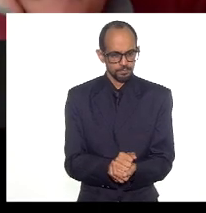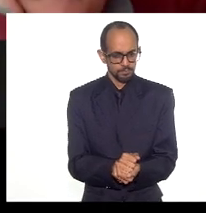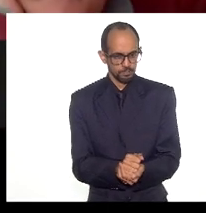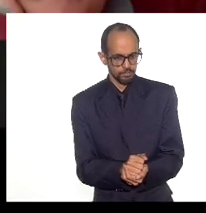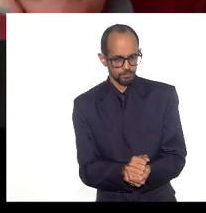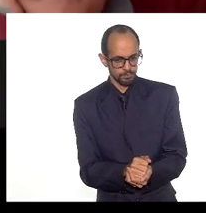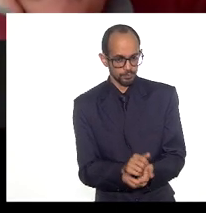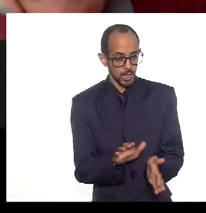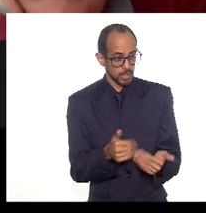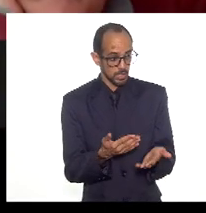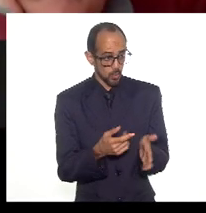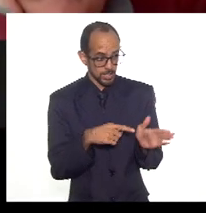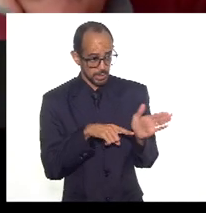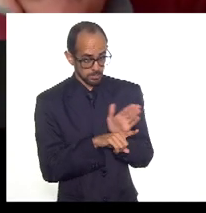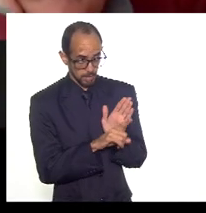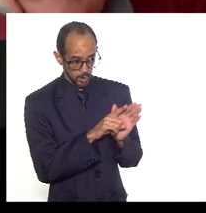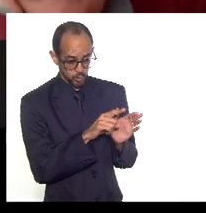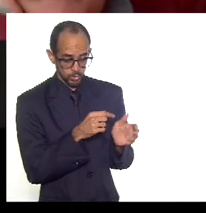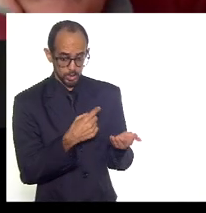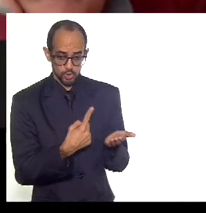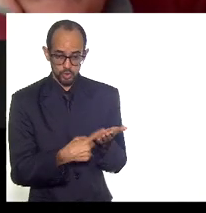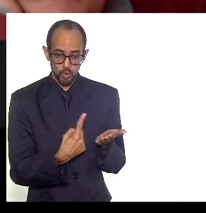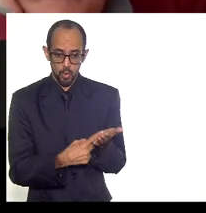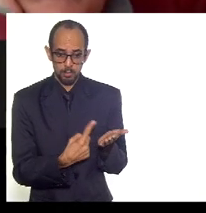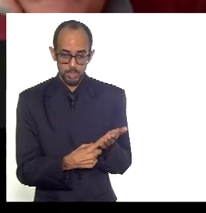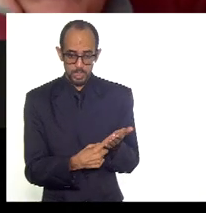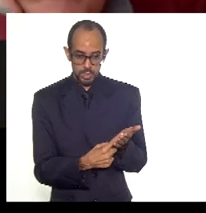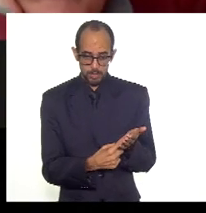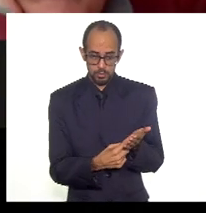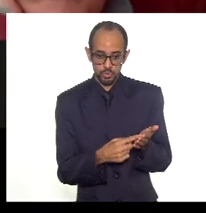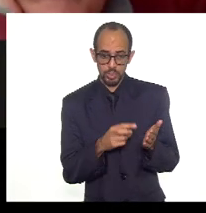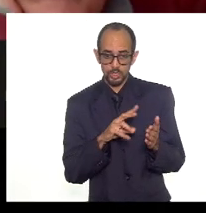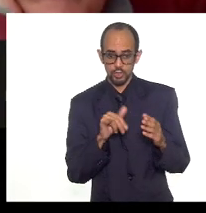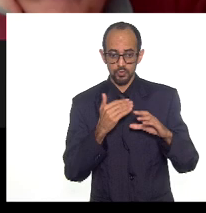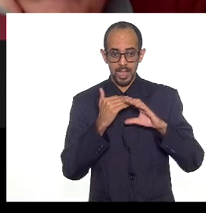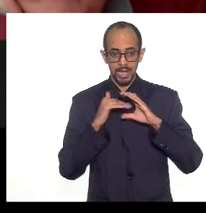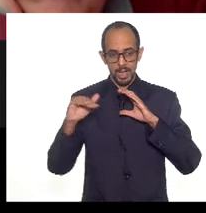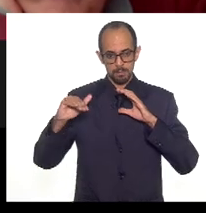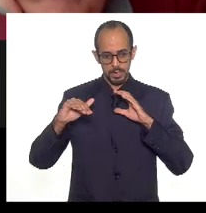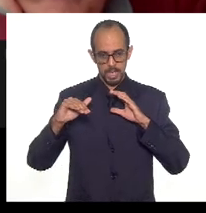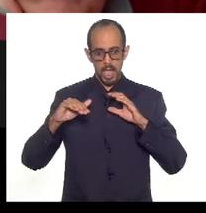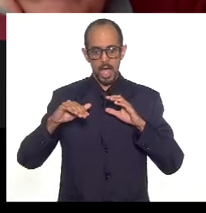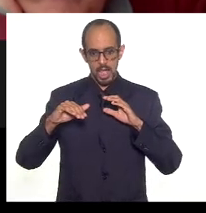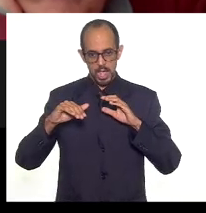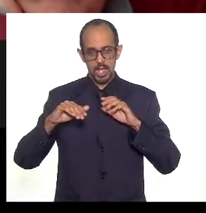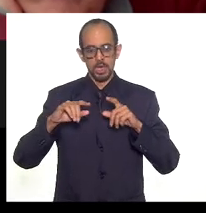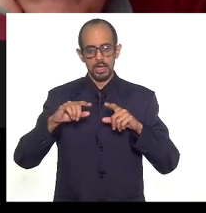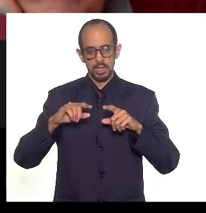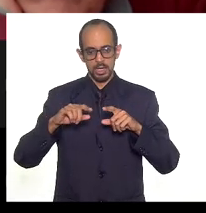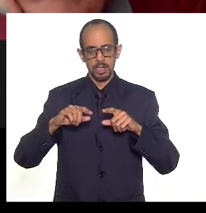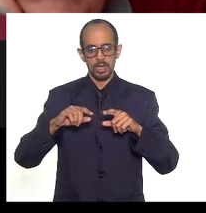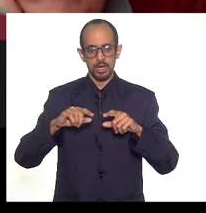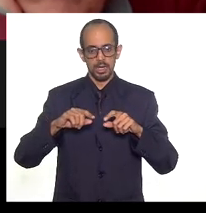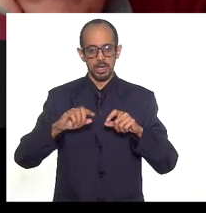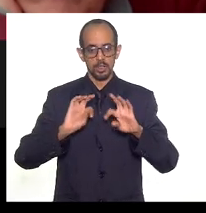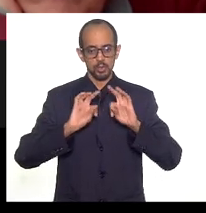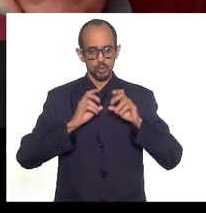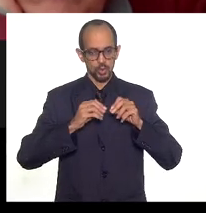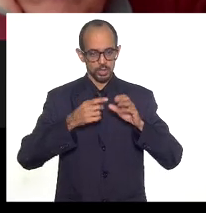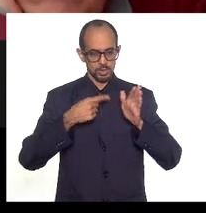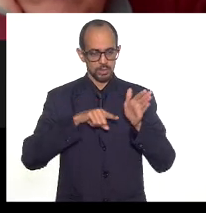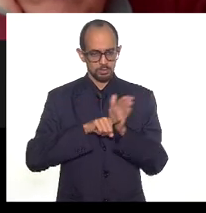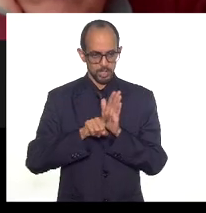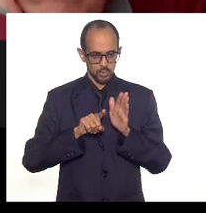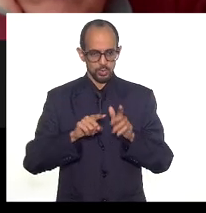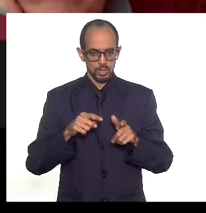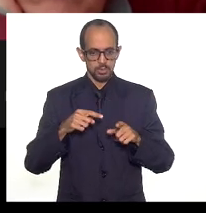Essas perguntas nós combinamos no início, doutor Mauro, da gente estar encaminhando por escrito. Ah, então tá ótimo. Né? Então tá aquelas bom. Que o senhor me mandou, tá,